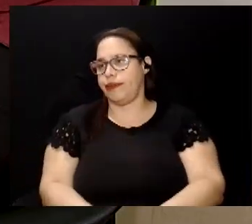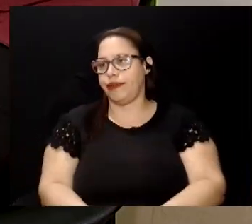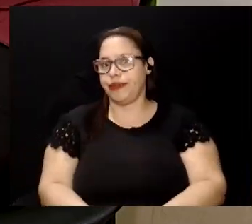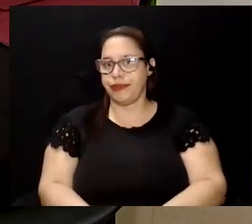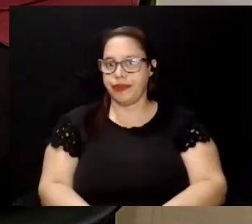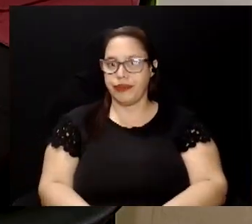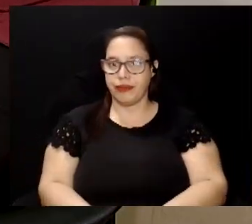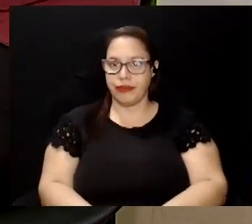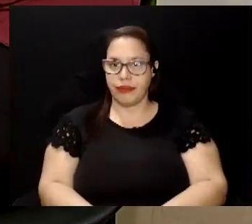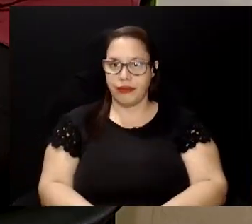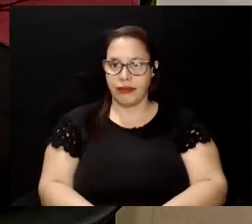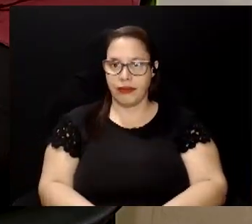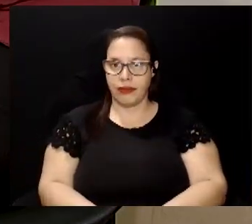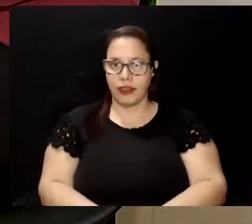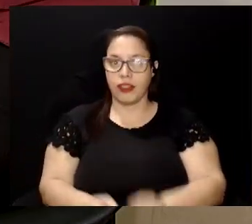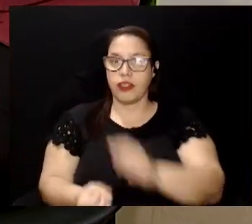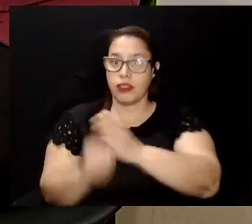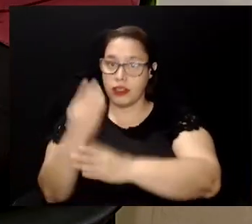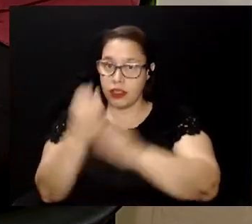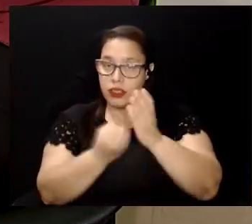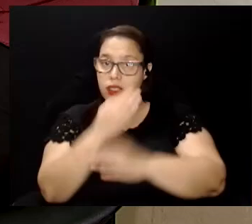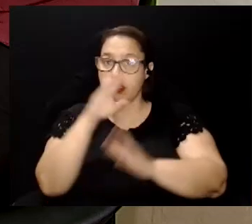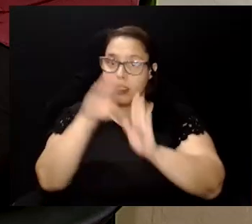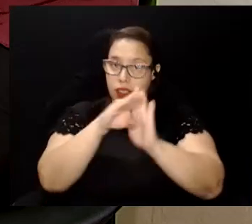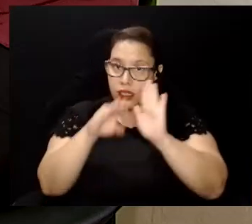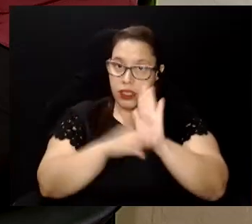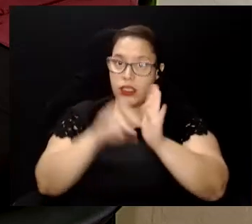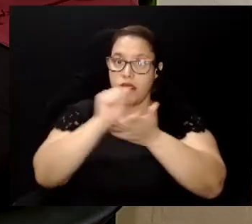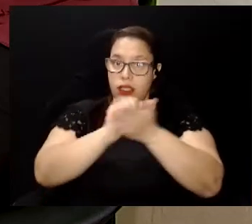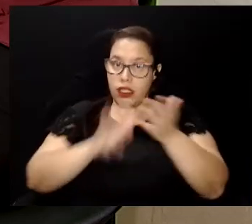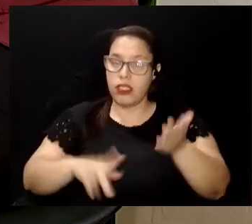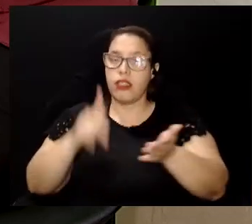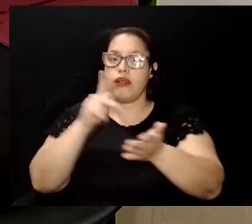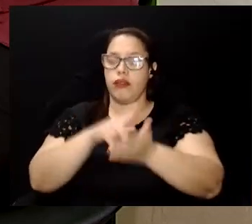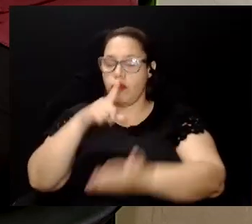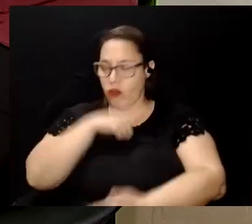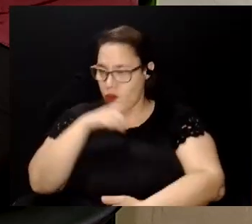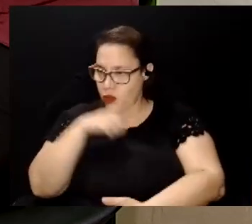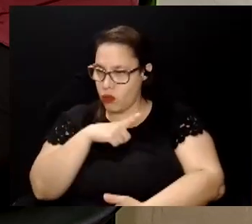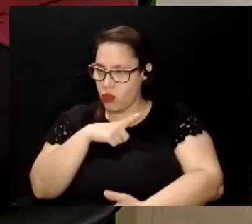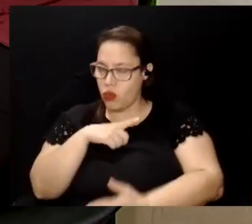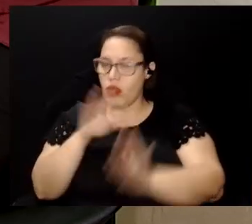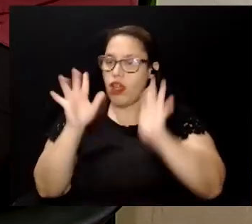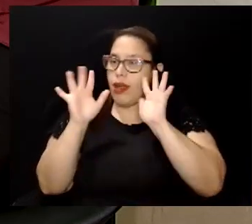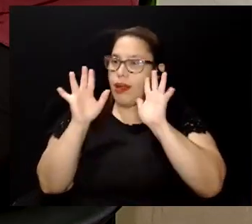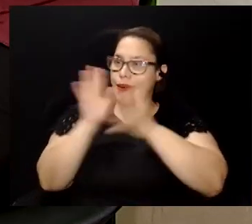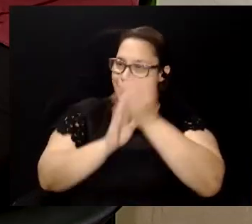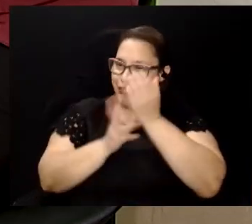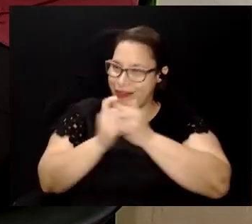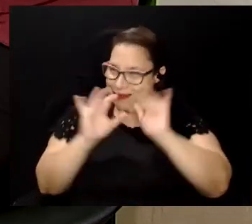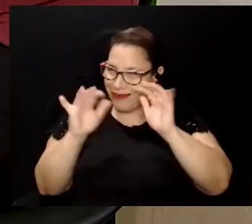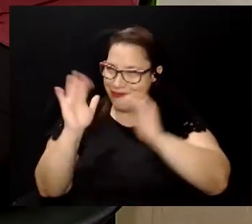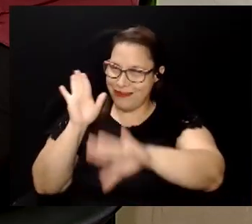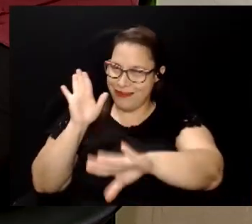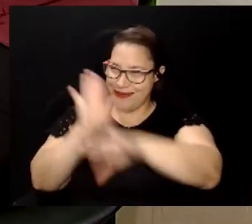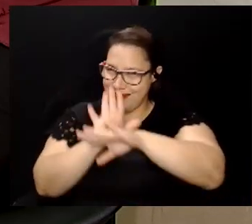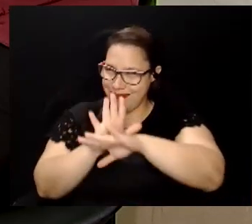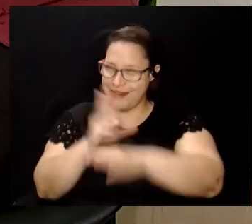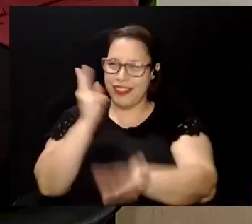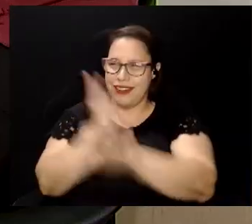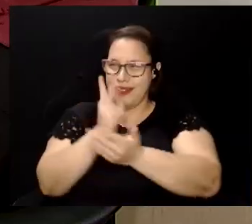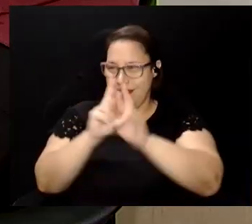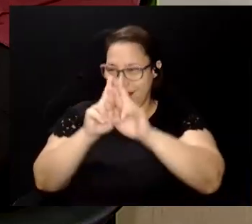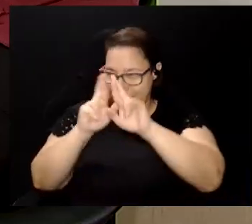surgindo, outras atividades, e realmente tendo braços, né, nessa ajuda constante faz toda a diferença.